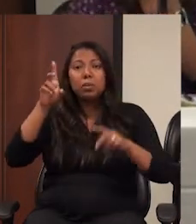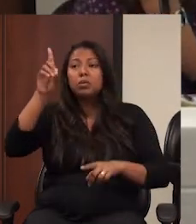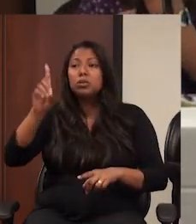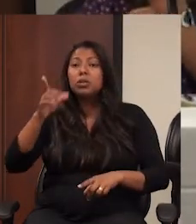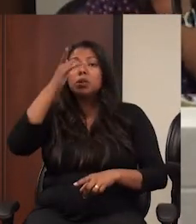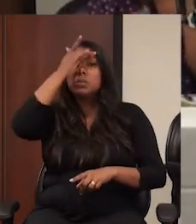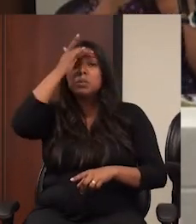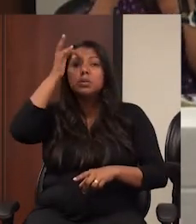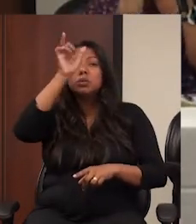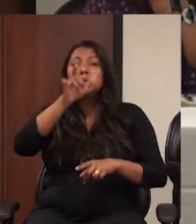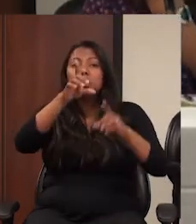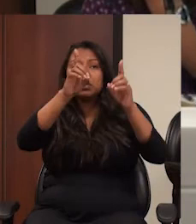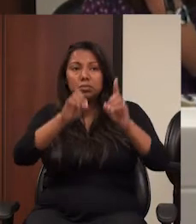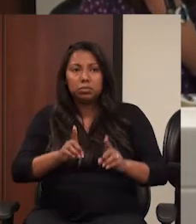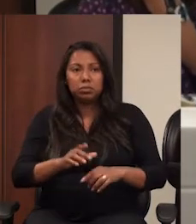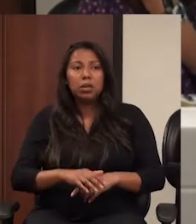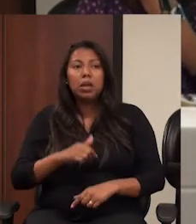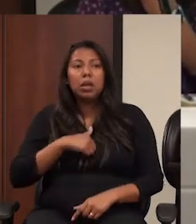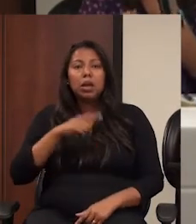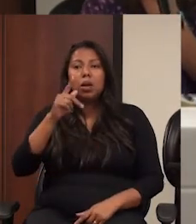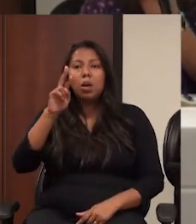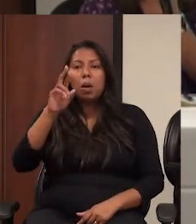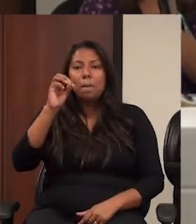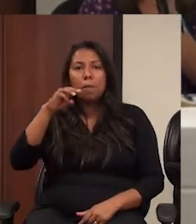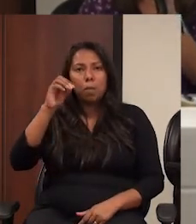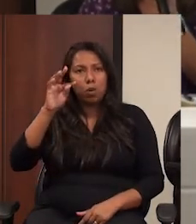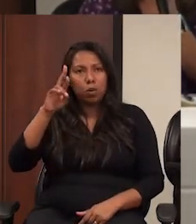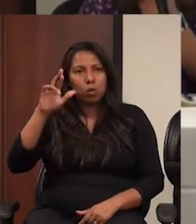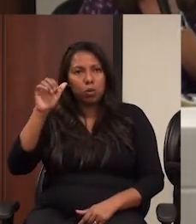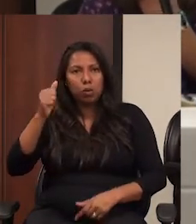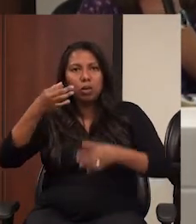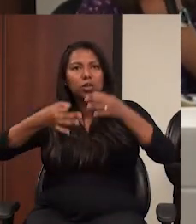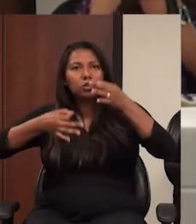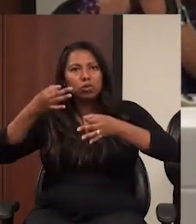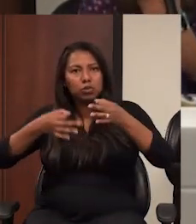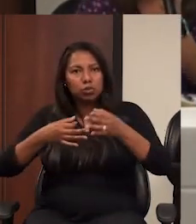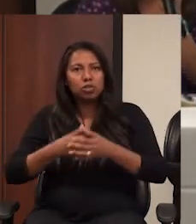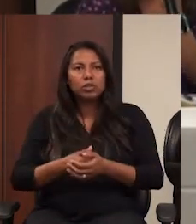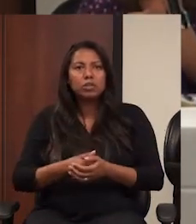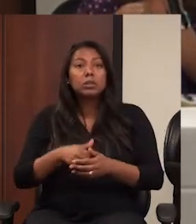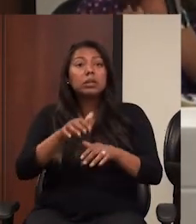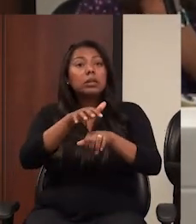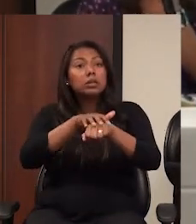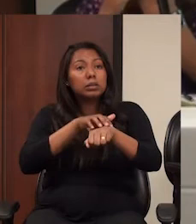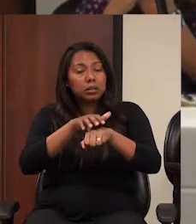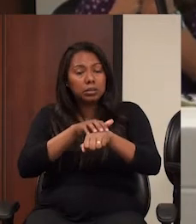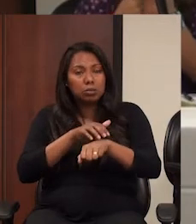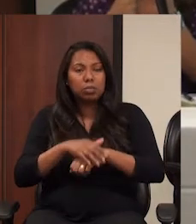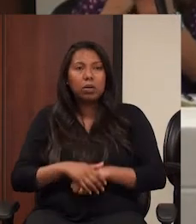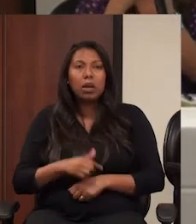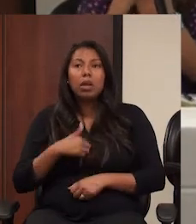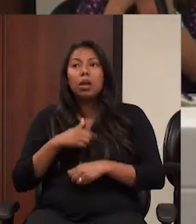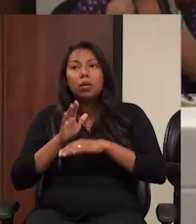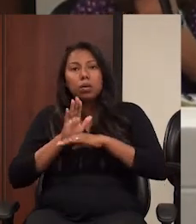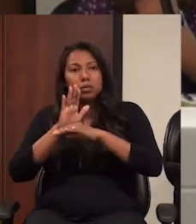Bom, eu sou promotora de Justiça da Infância e Juventude do Fórum Regional de Santo Amaro. Estou como assessora do Procurador-Geral